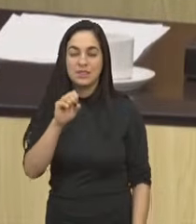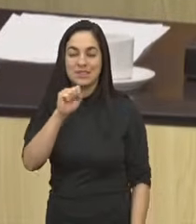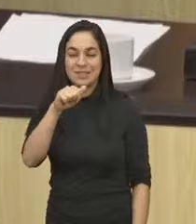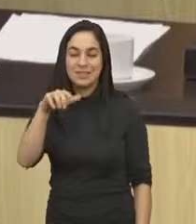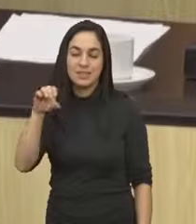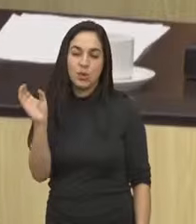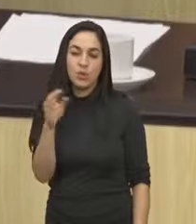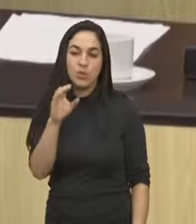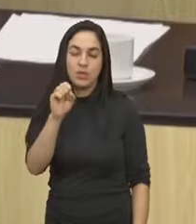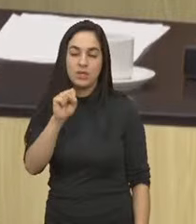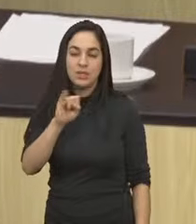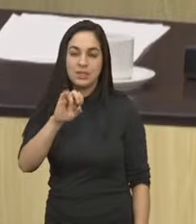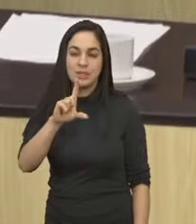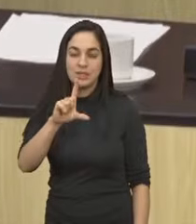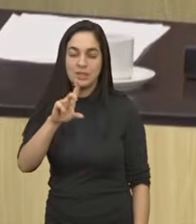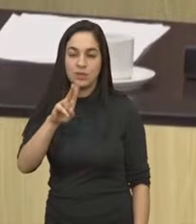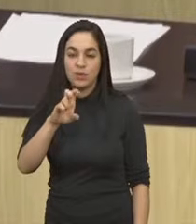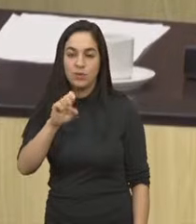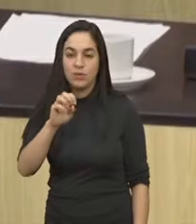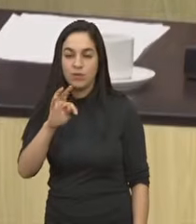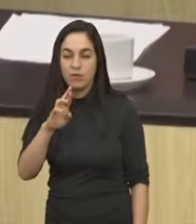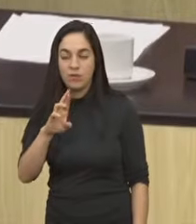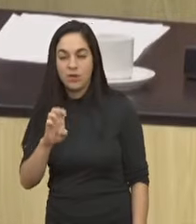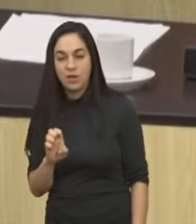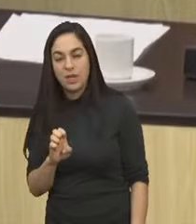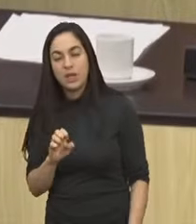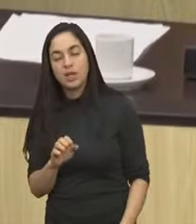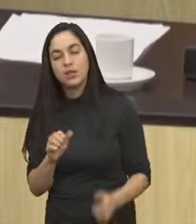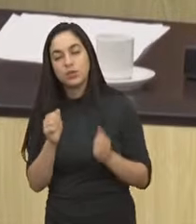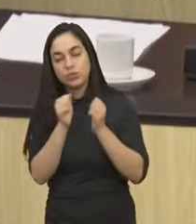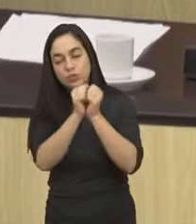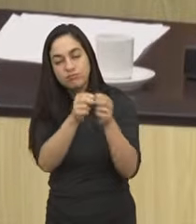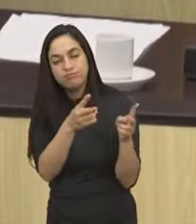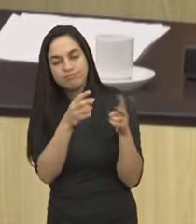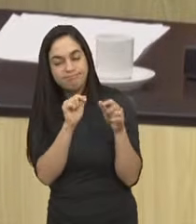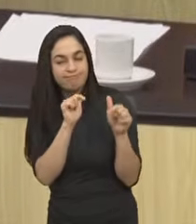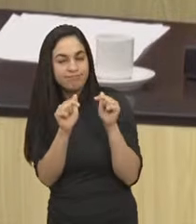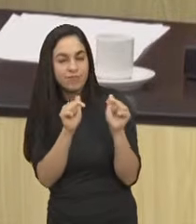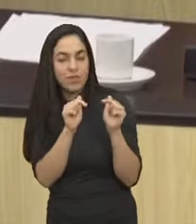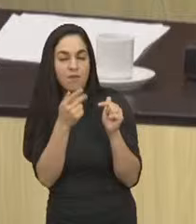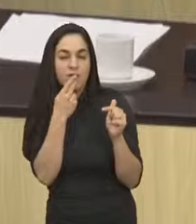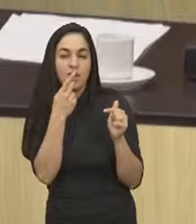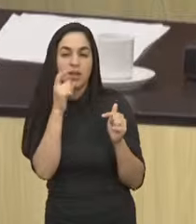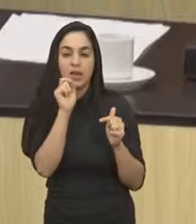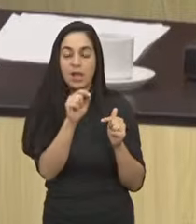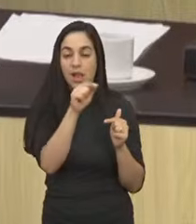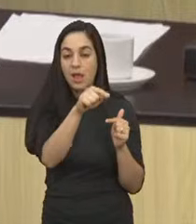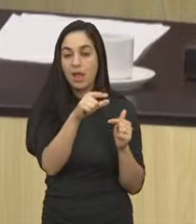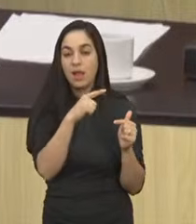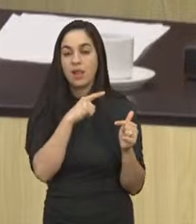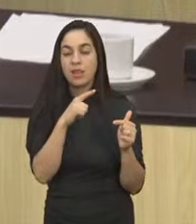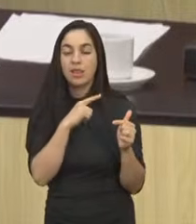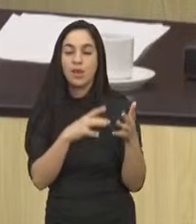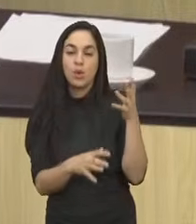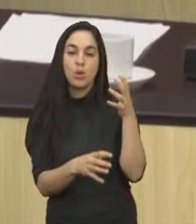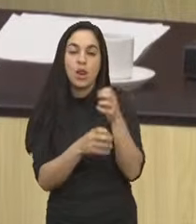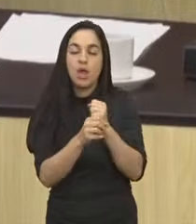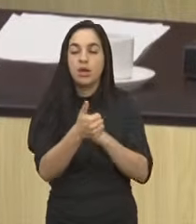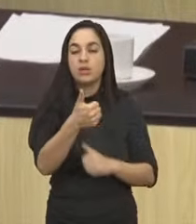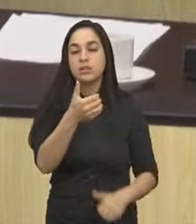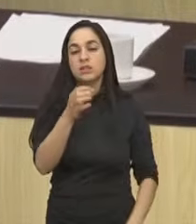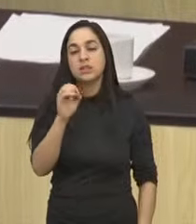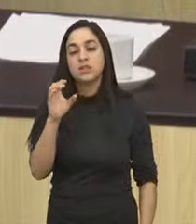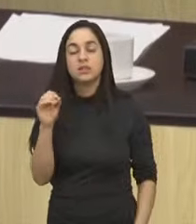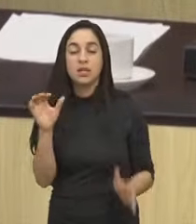vem acompanhando o sofrimento dos moradores, os quais relatam que no local mencionado residem cerca de 100 famílias, que